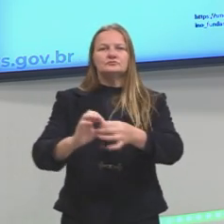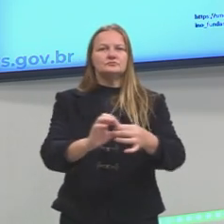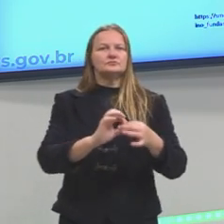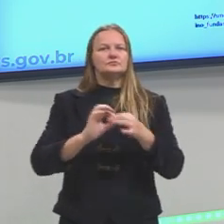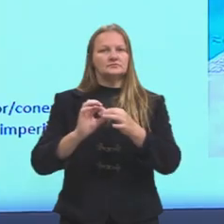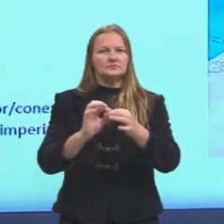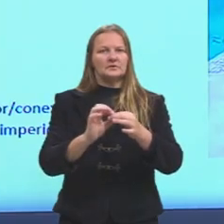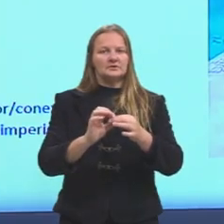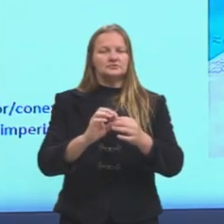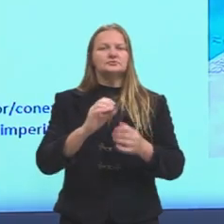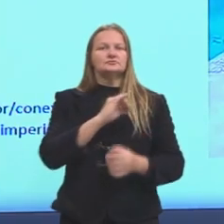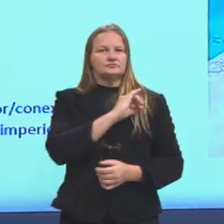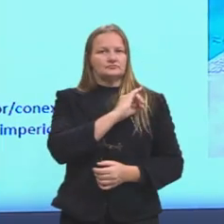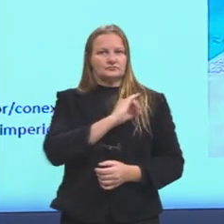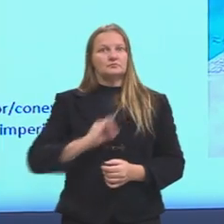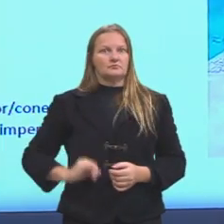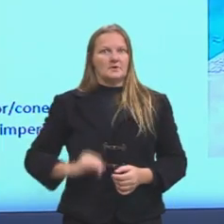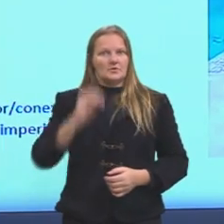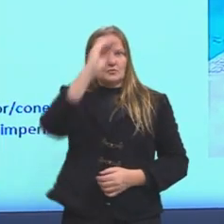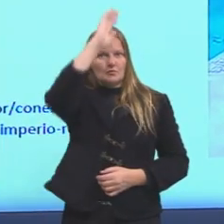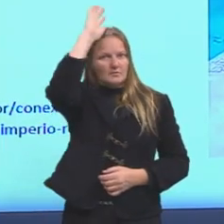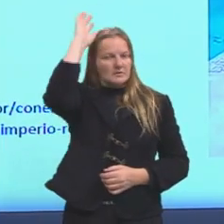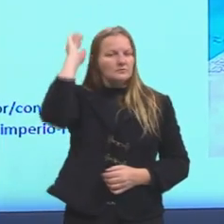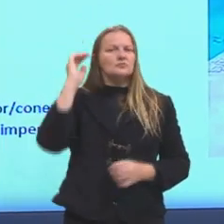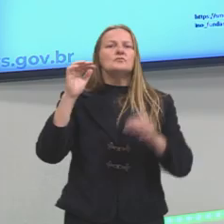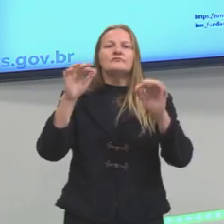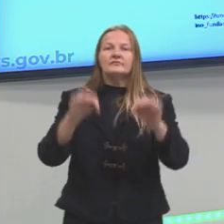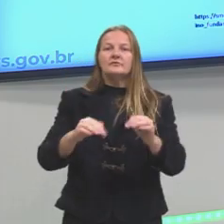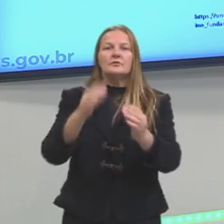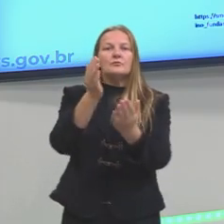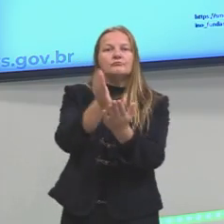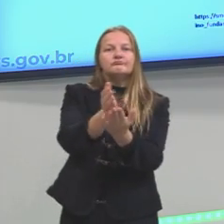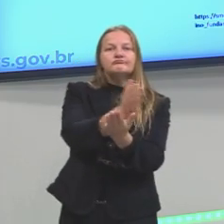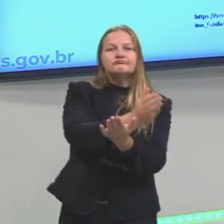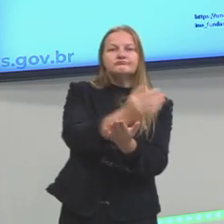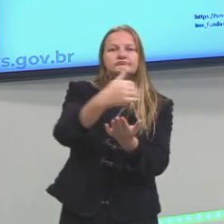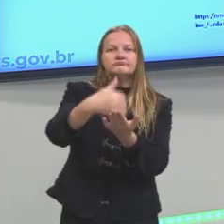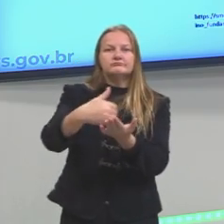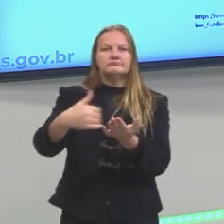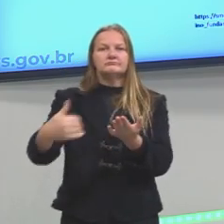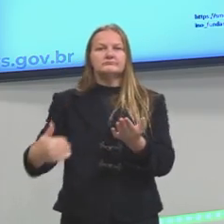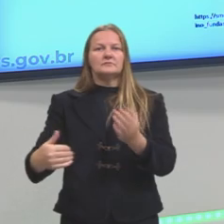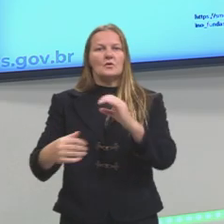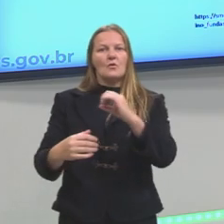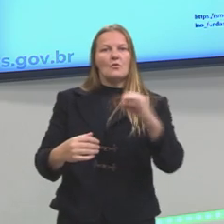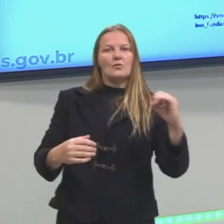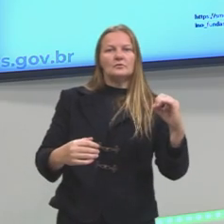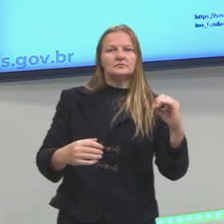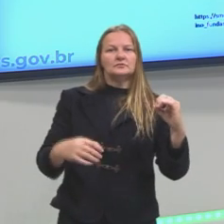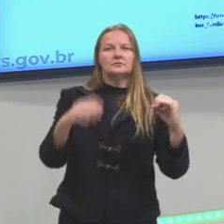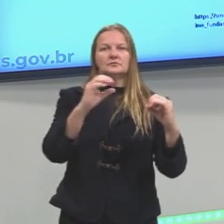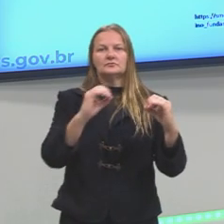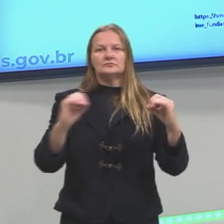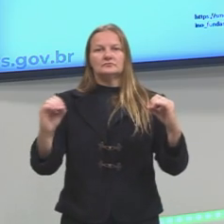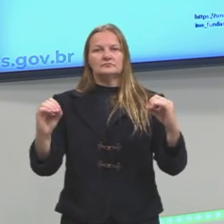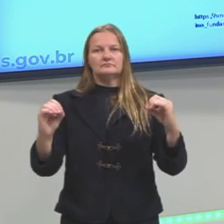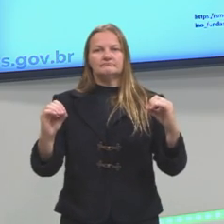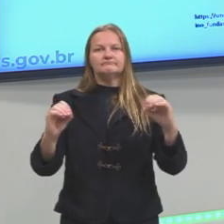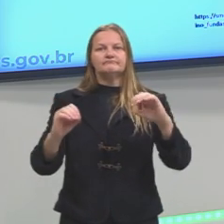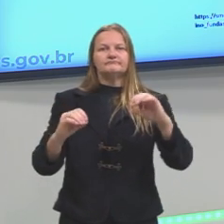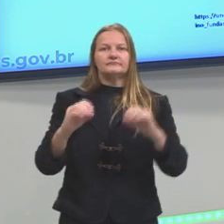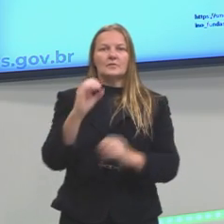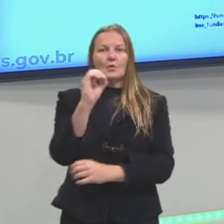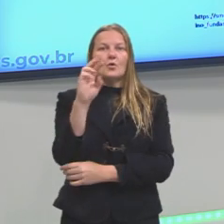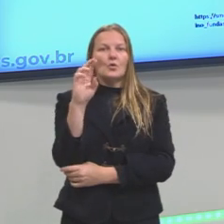vasto Império Romano ele acaba Então se dividindo império romano do oriente e império romano do ocidente